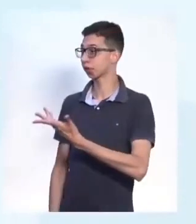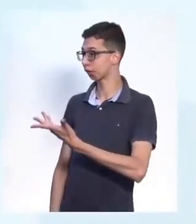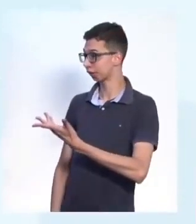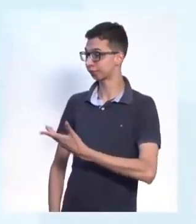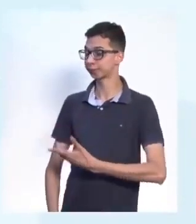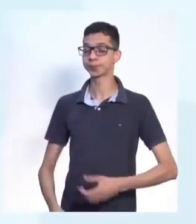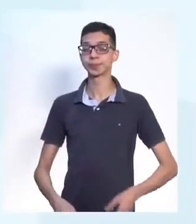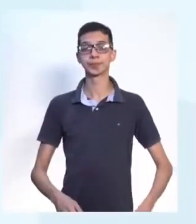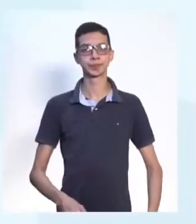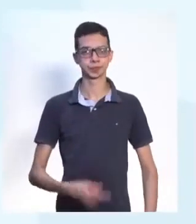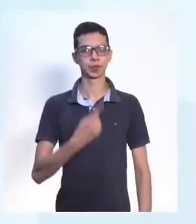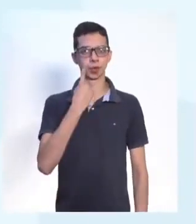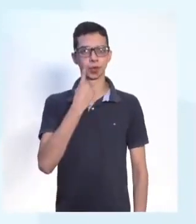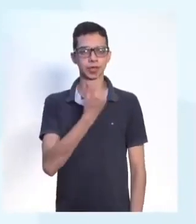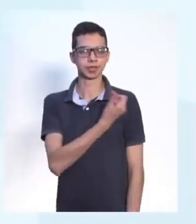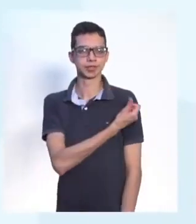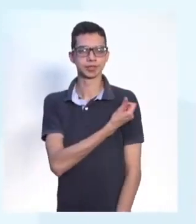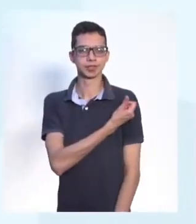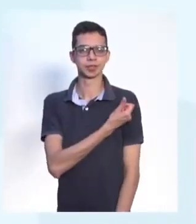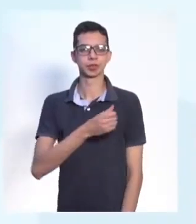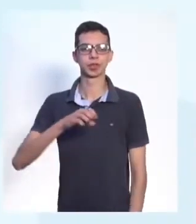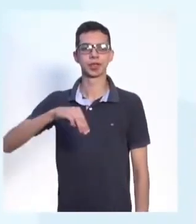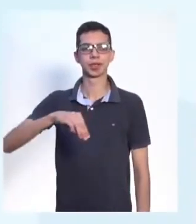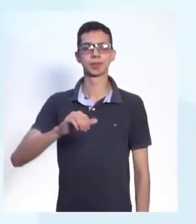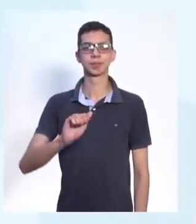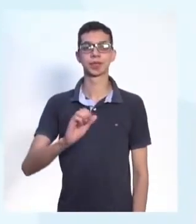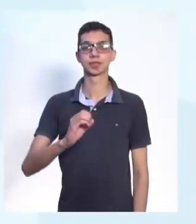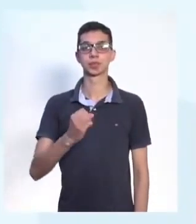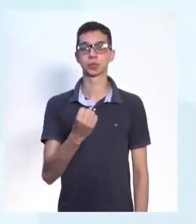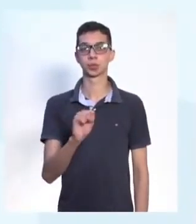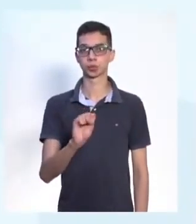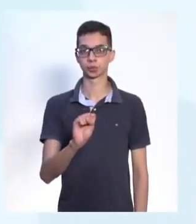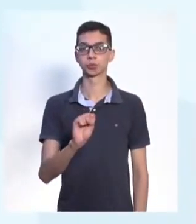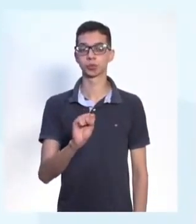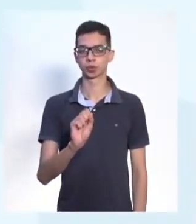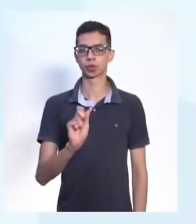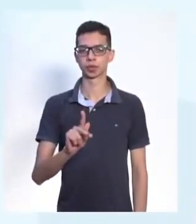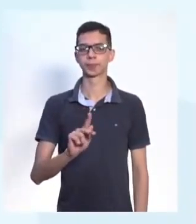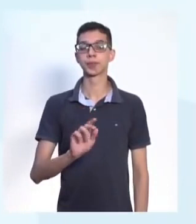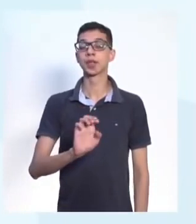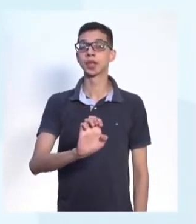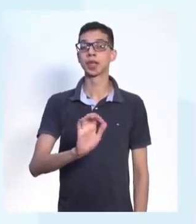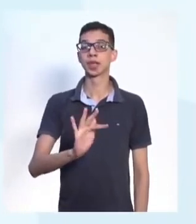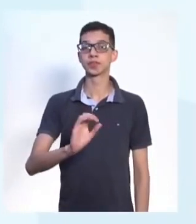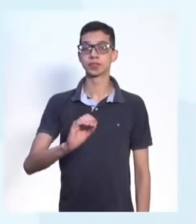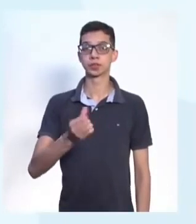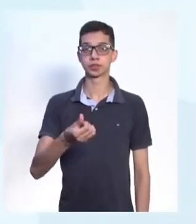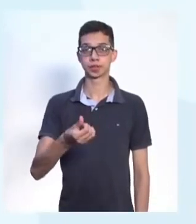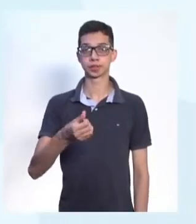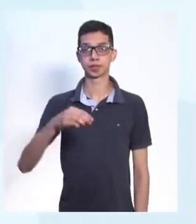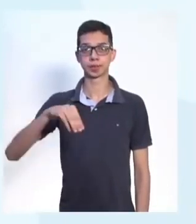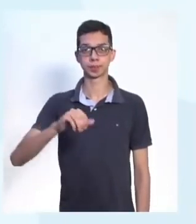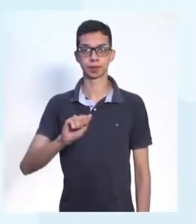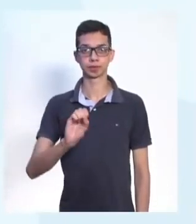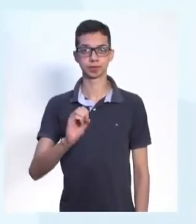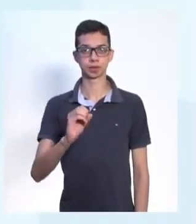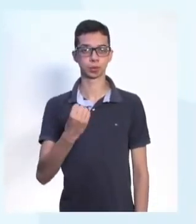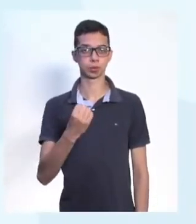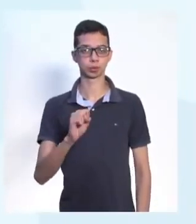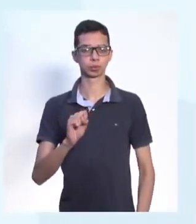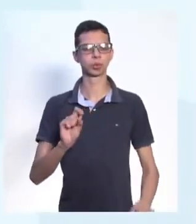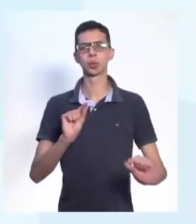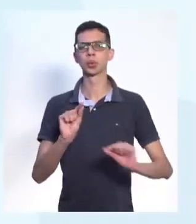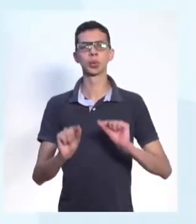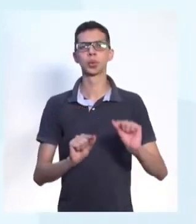então, é do sexto ano, né? MA08, então EF06MA08, e ela fala sobre o